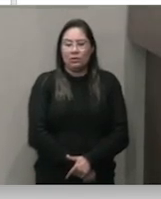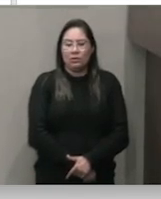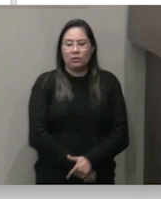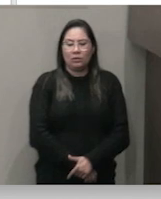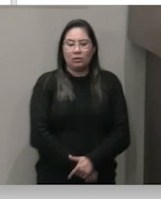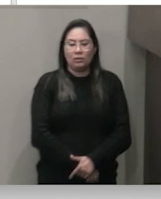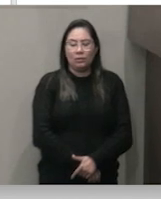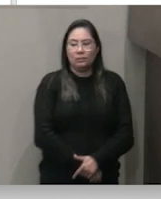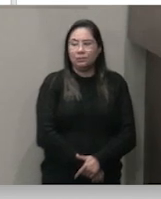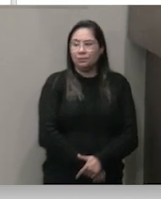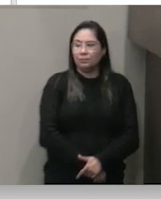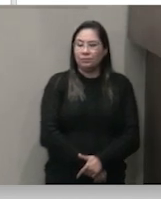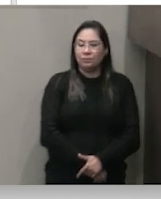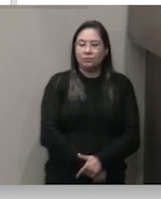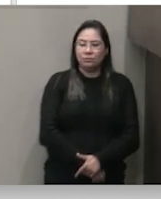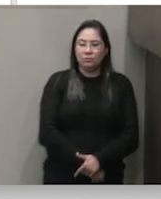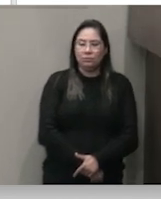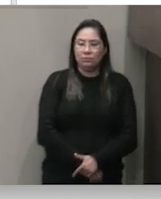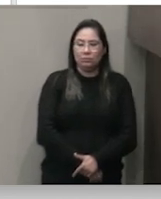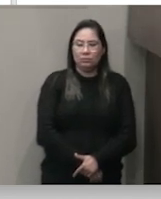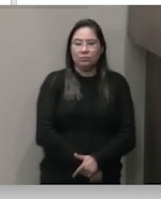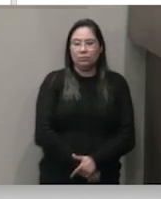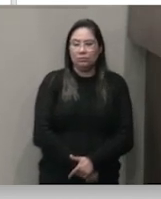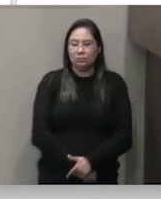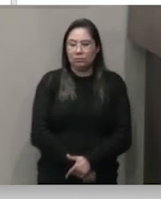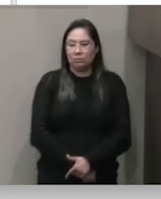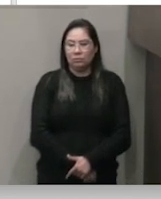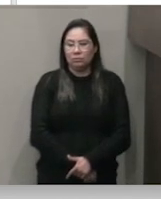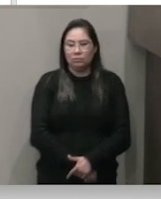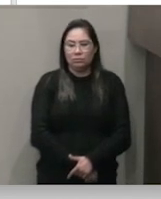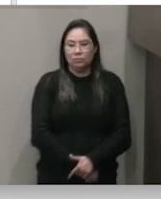Ufa! Escreve depois. Inclina.